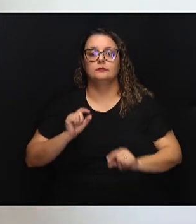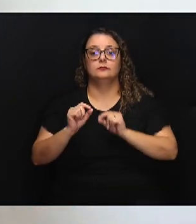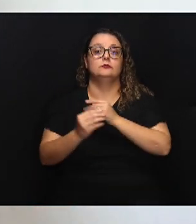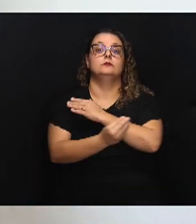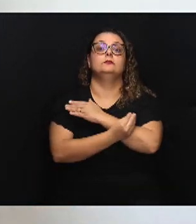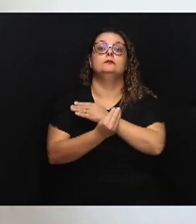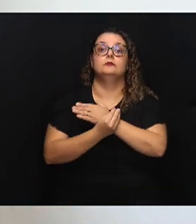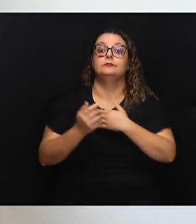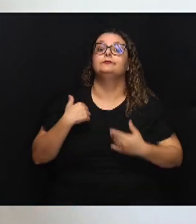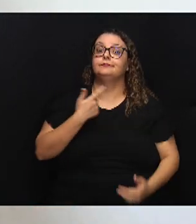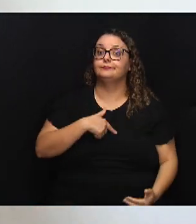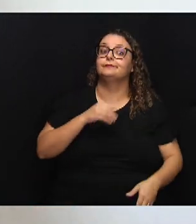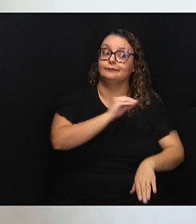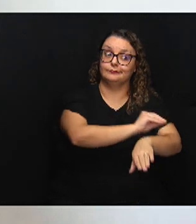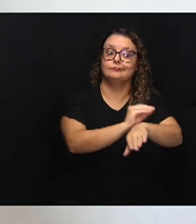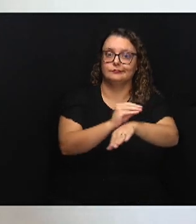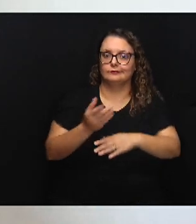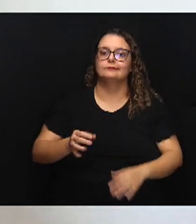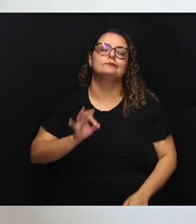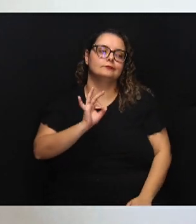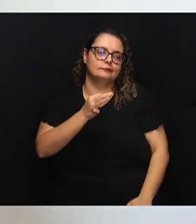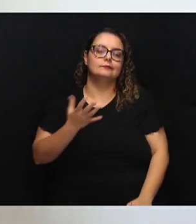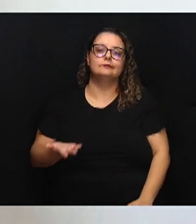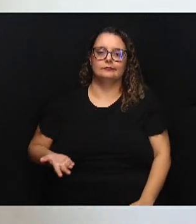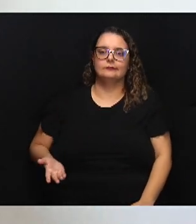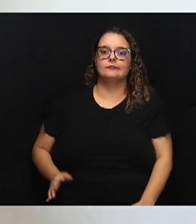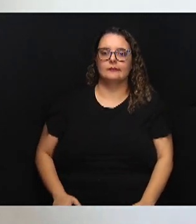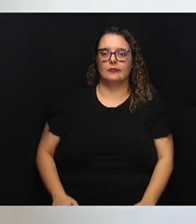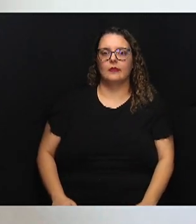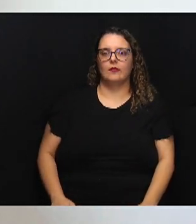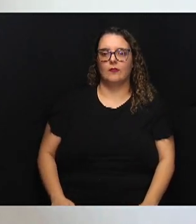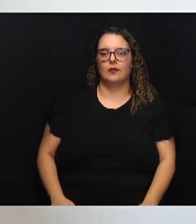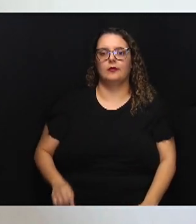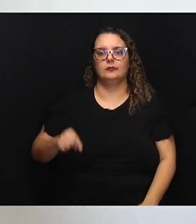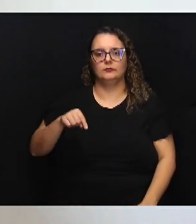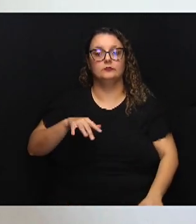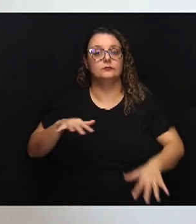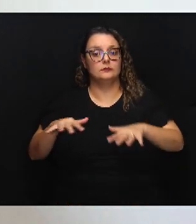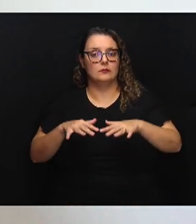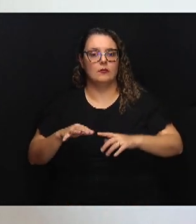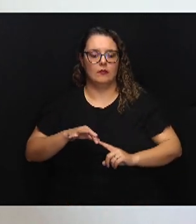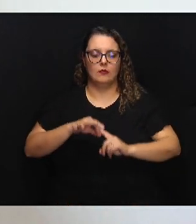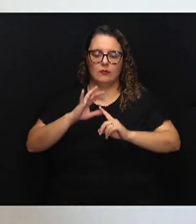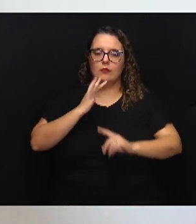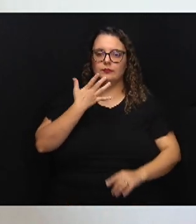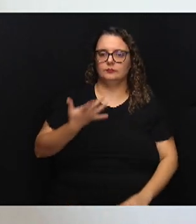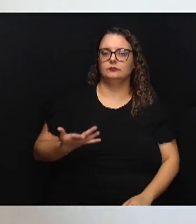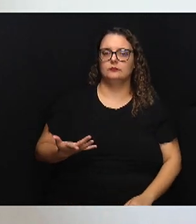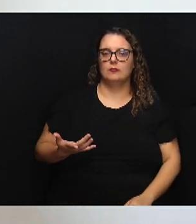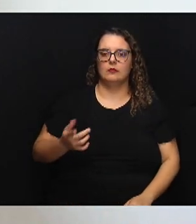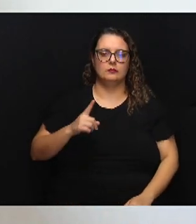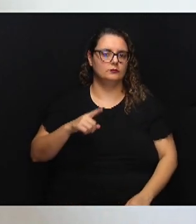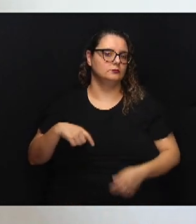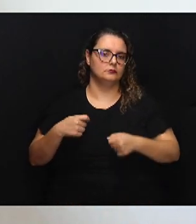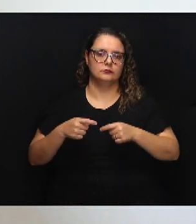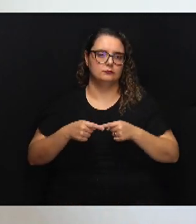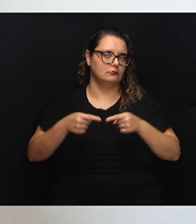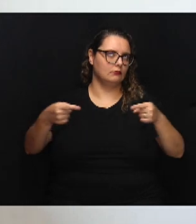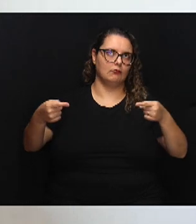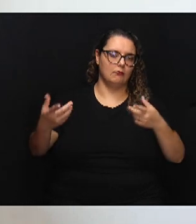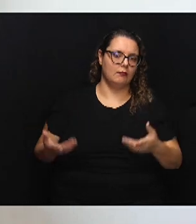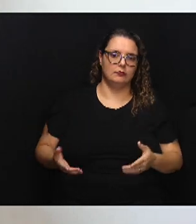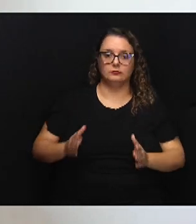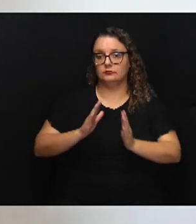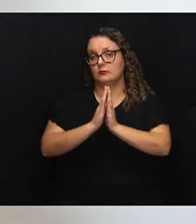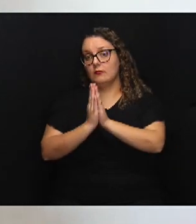quem cuida, né? Fica Exato. A pergunta. Então, é esse movimento também de se priorizar e tirar, e não precisa ser longos períodos como